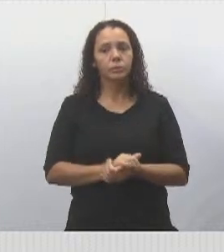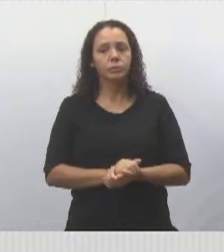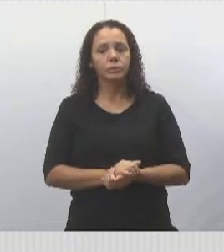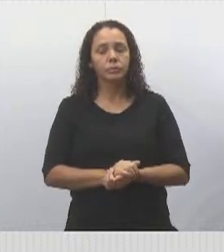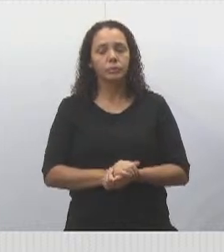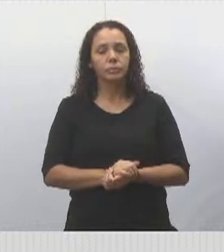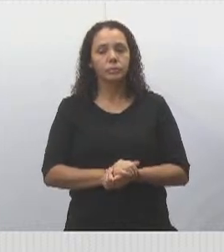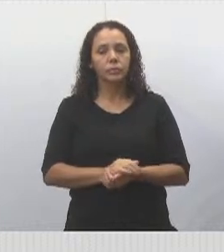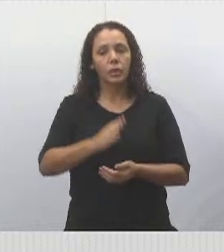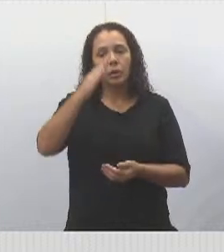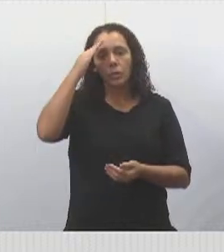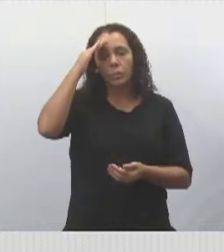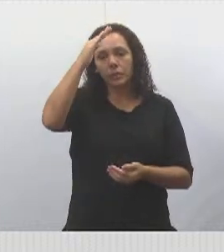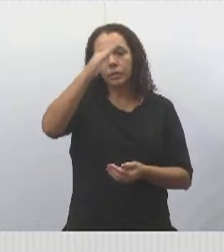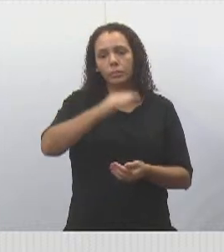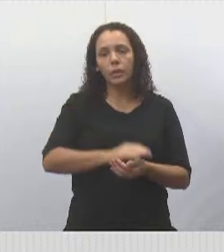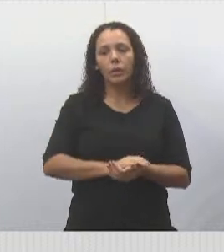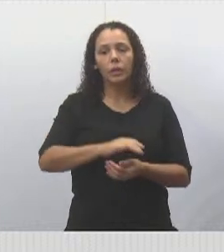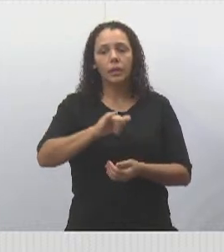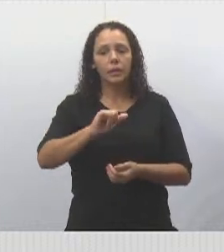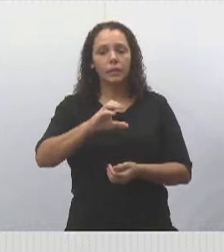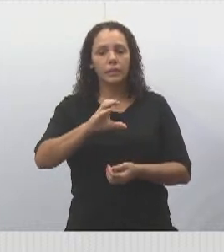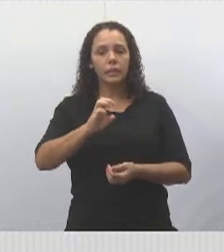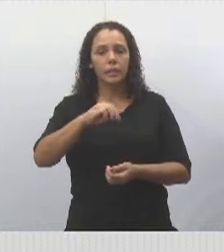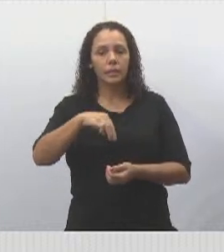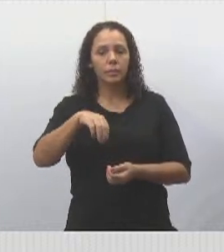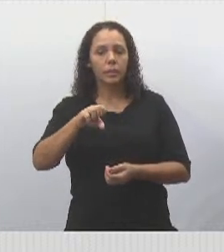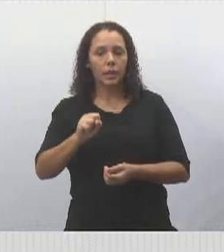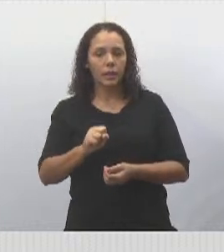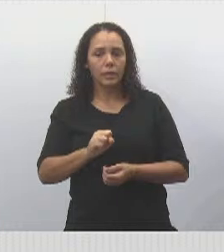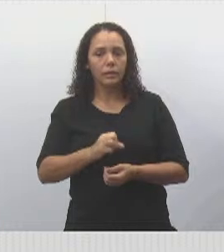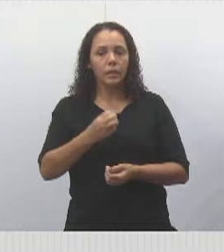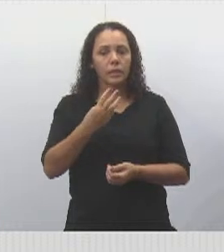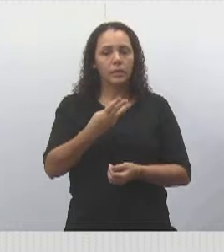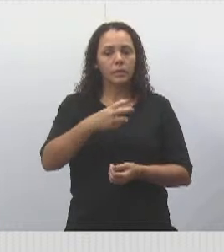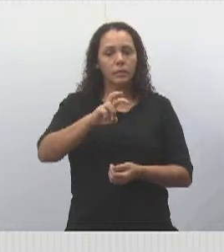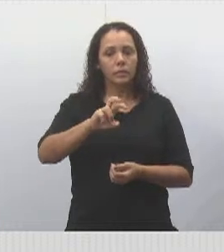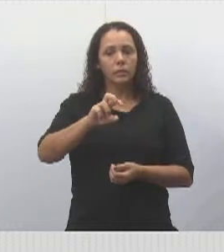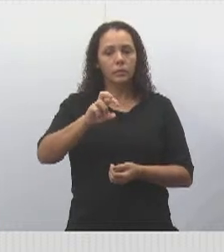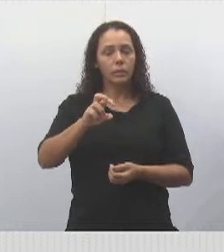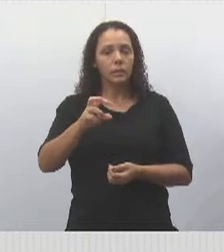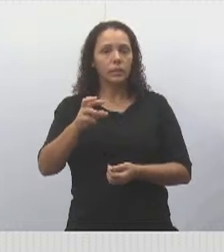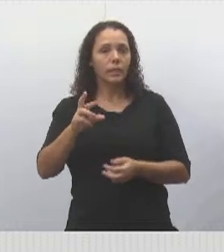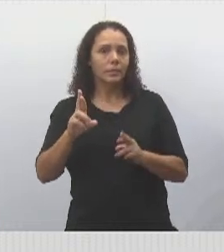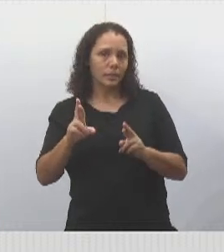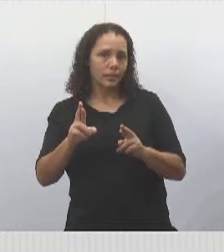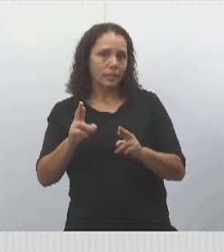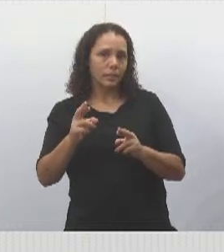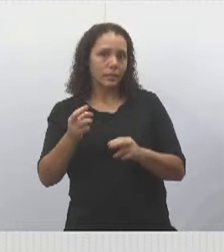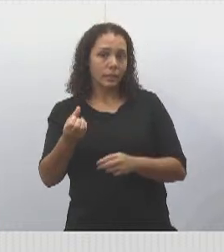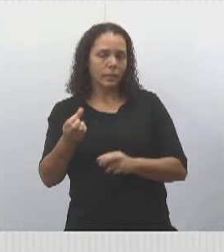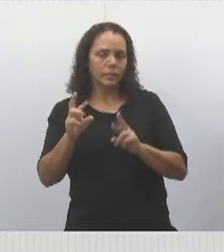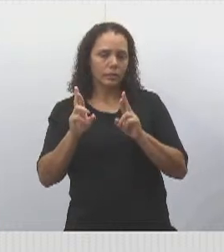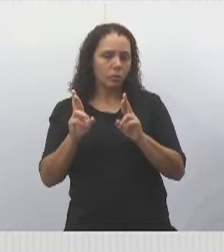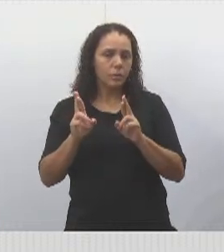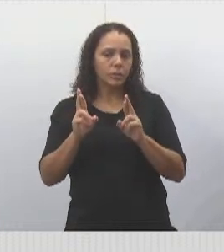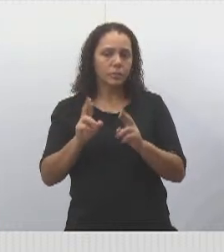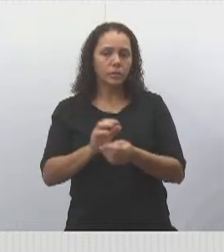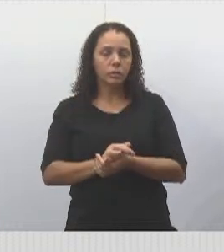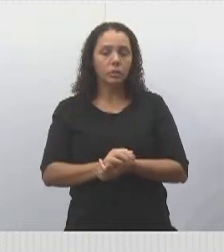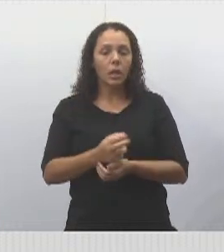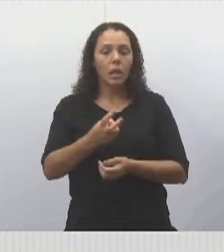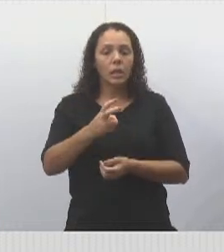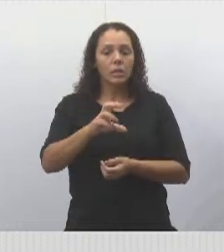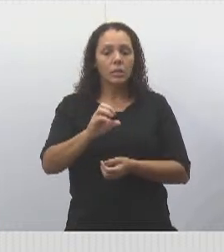Nossa principal receita hoje é o ICMS, em torno de 356 milhões previstos, em torno de 50% do que